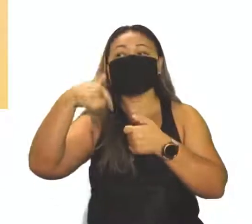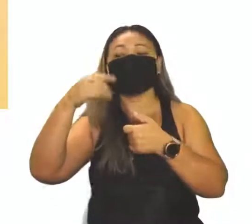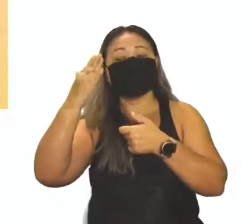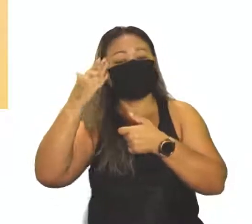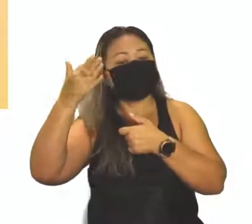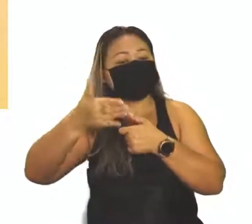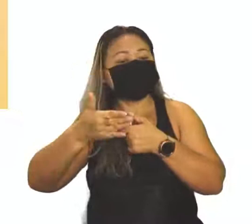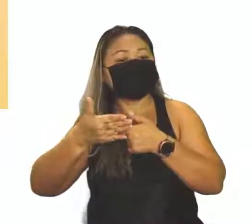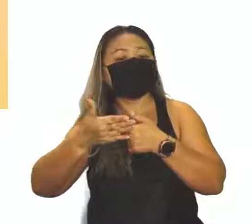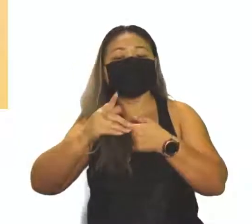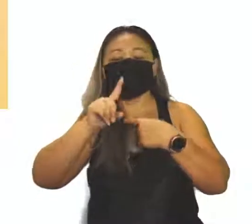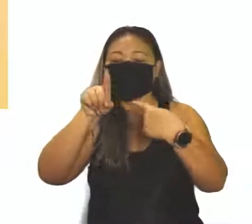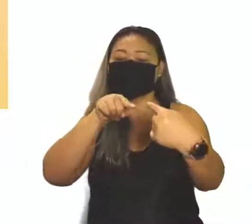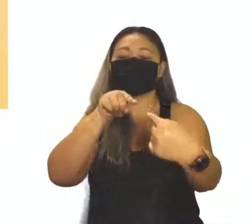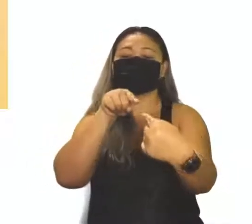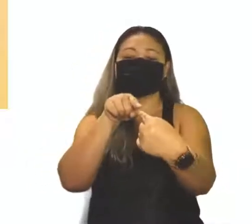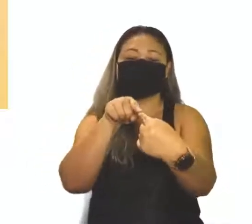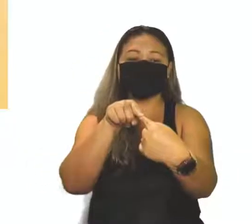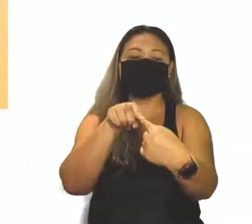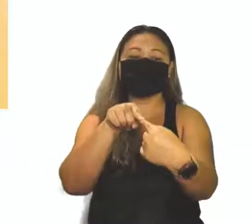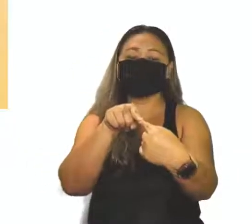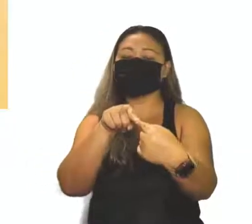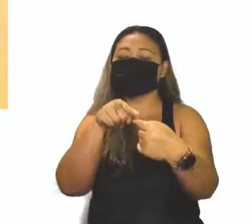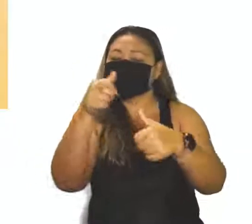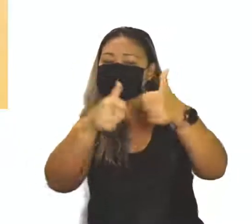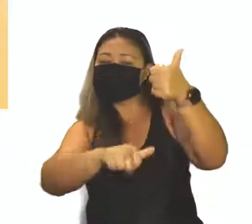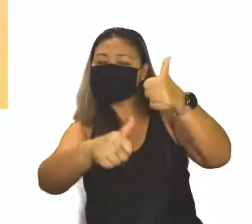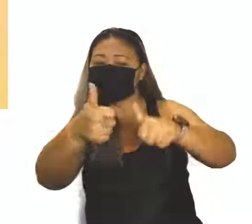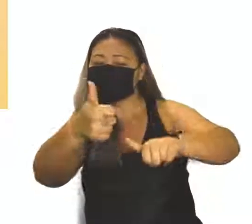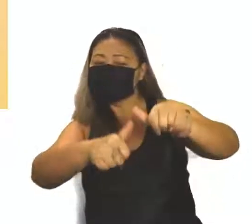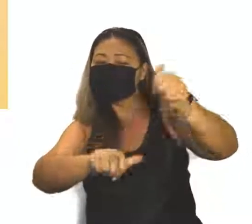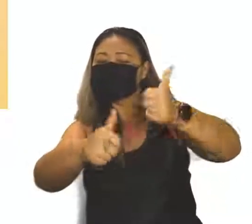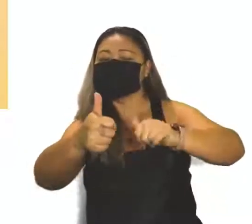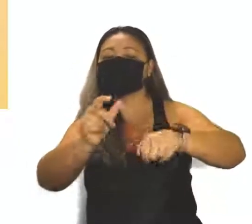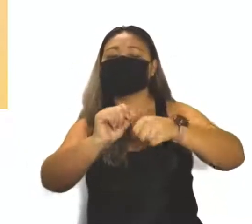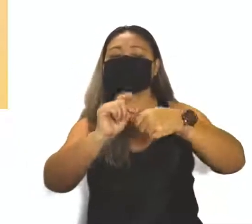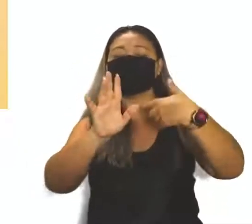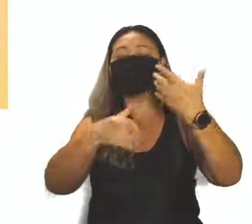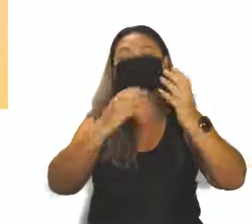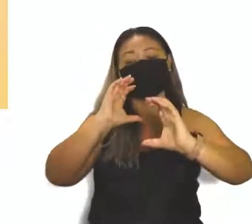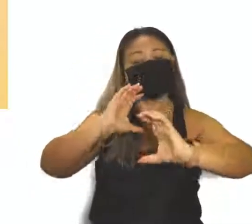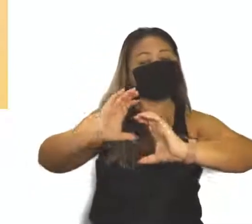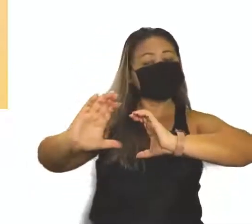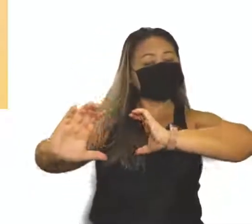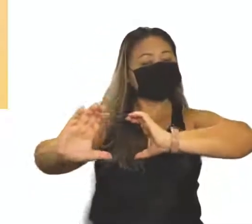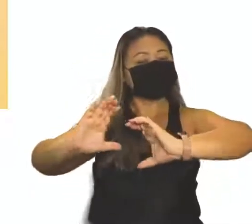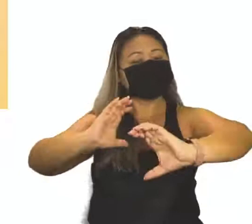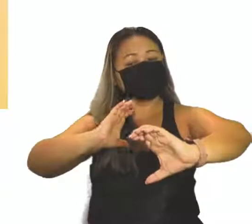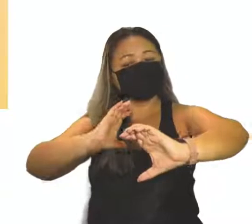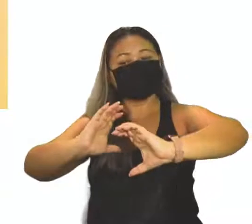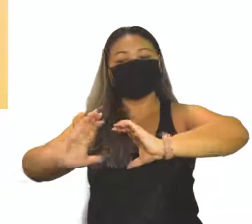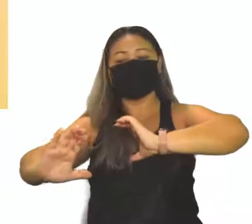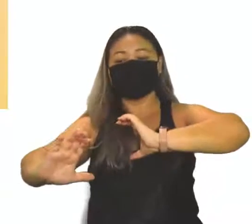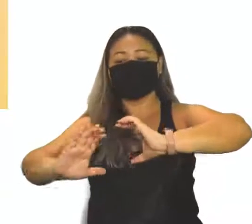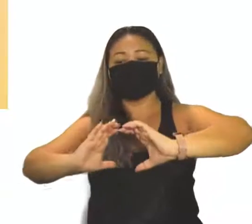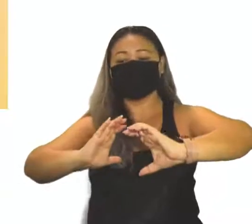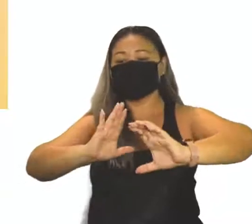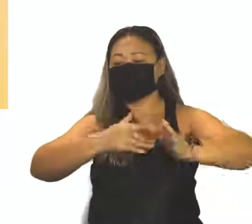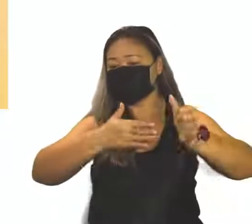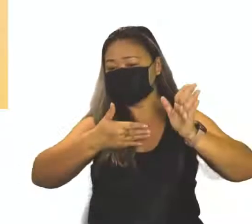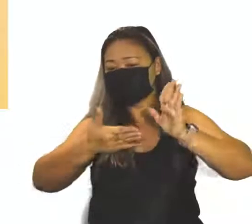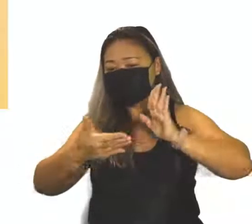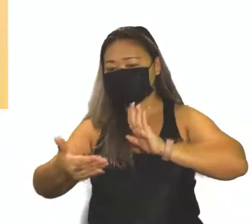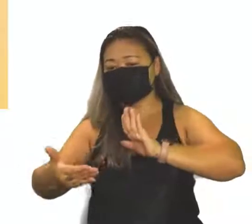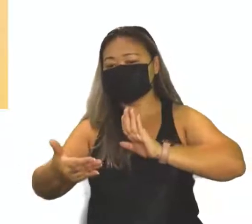razão. Tem objetivos, analítico, né? De análise. Comunicável, você viu que durante